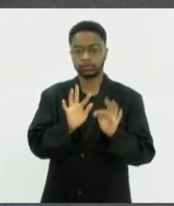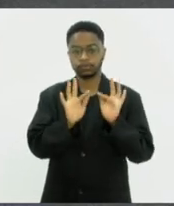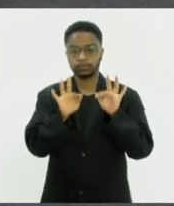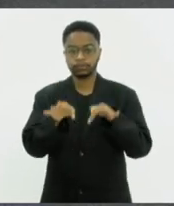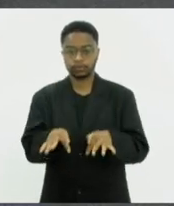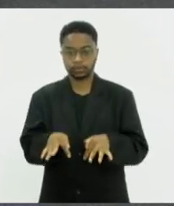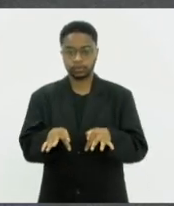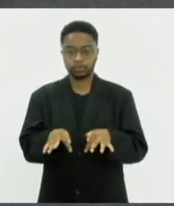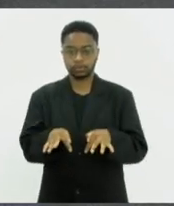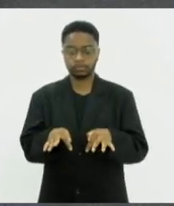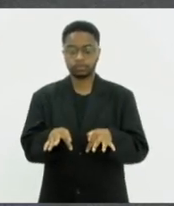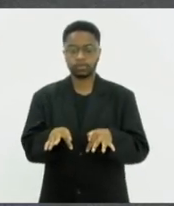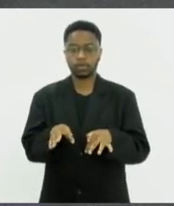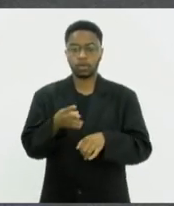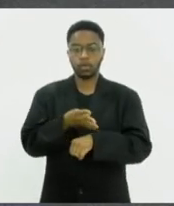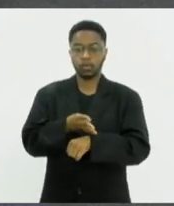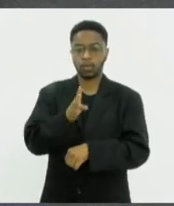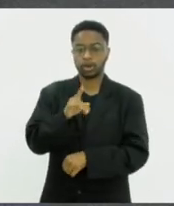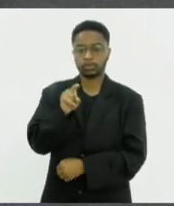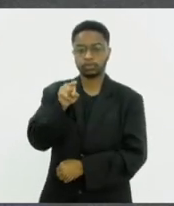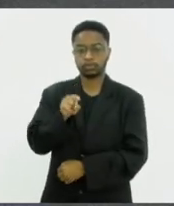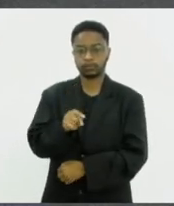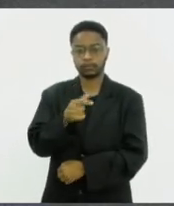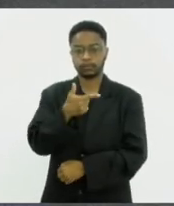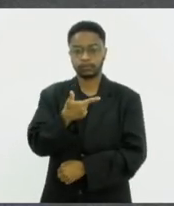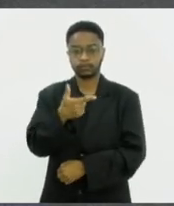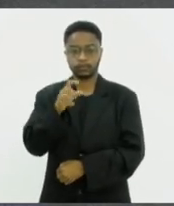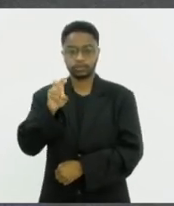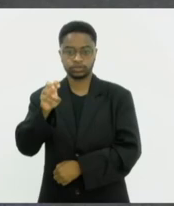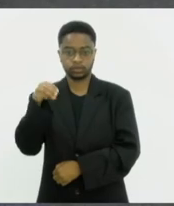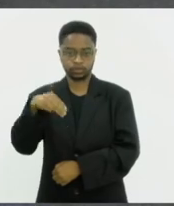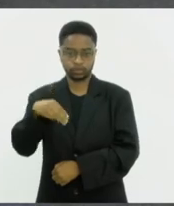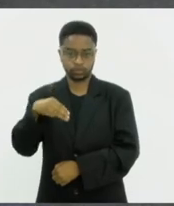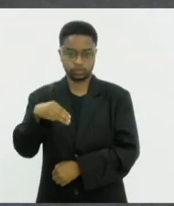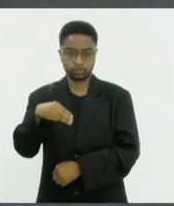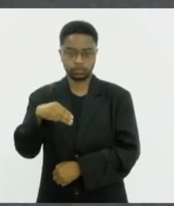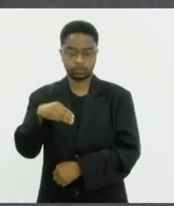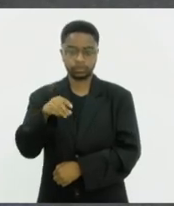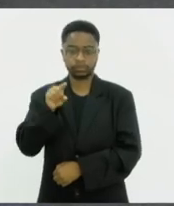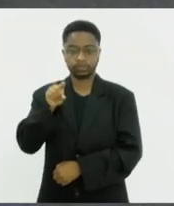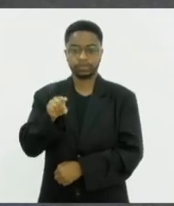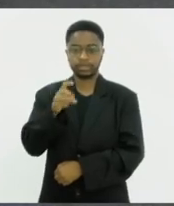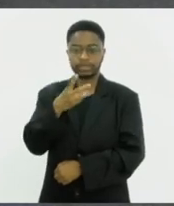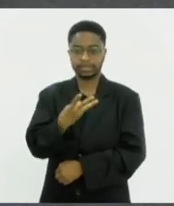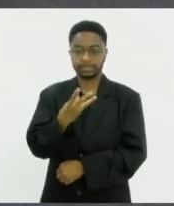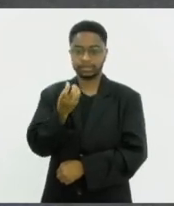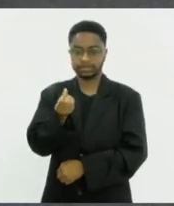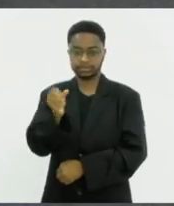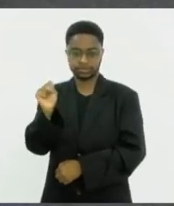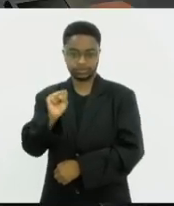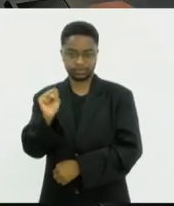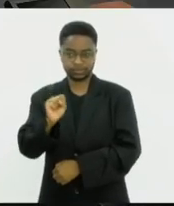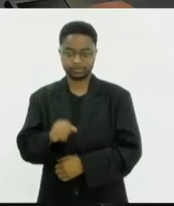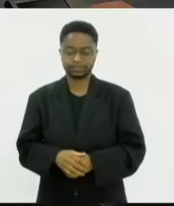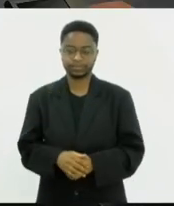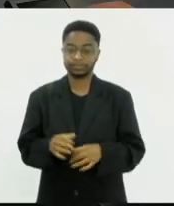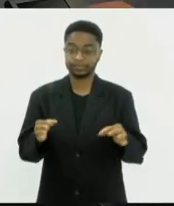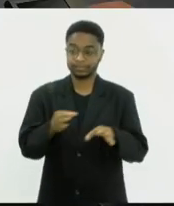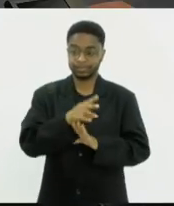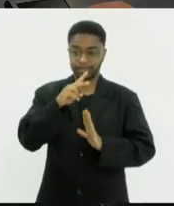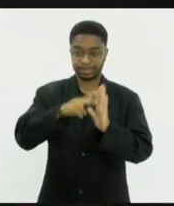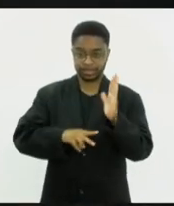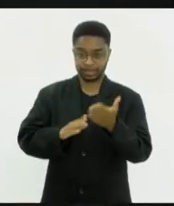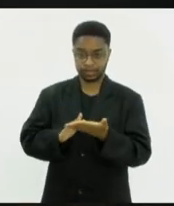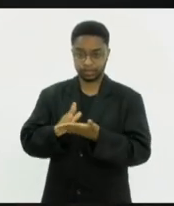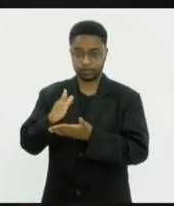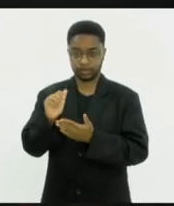foi encerrada às 16 horas e 25 minutos e 36 segundos. Lida e